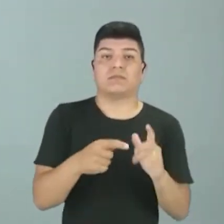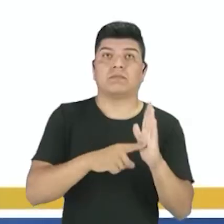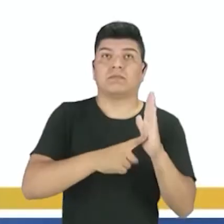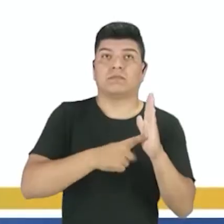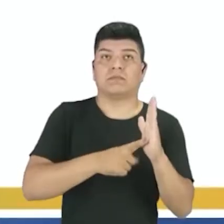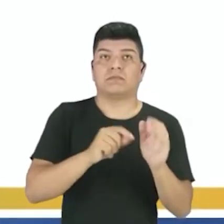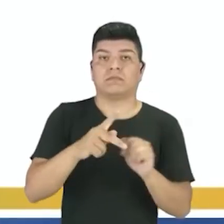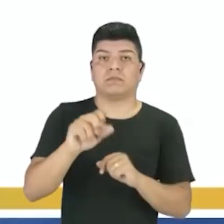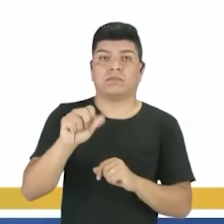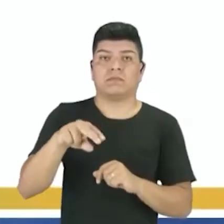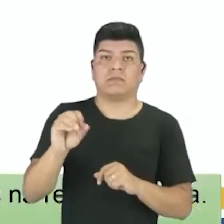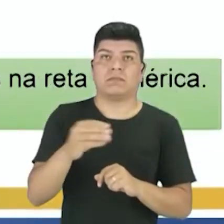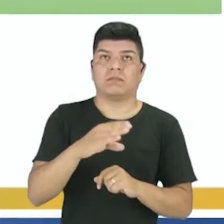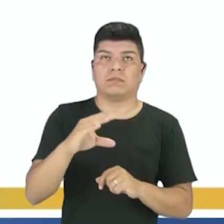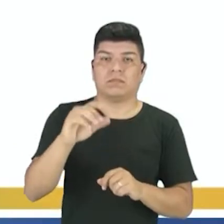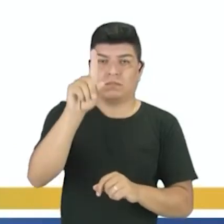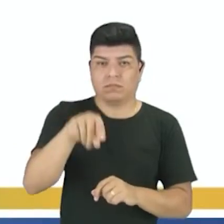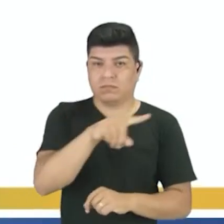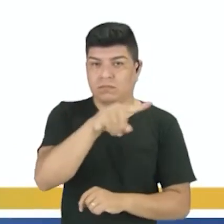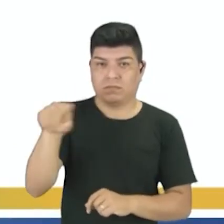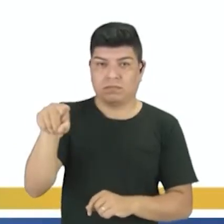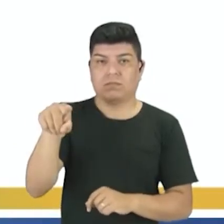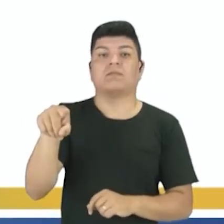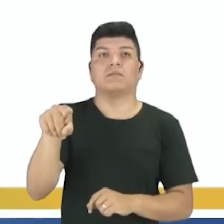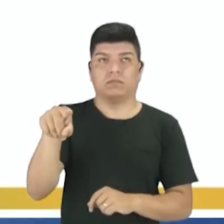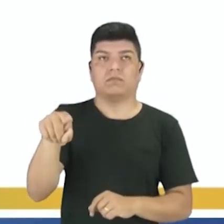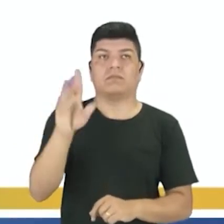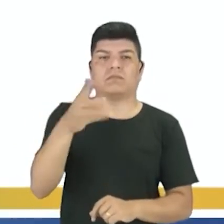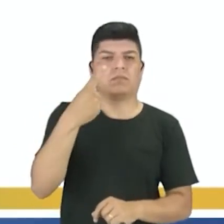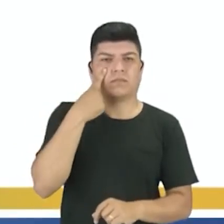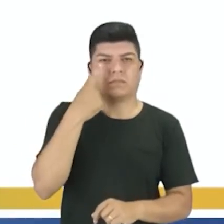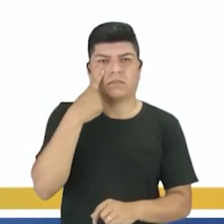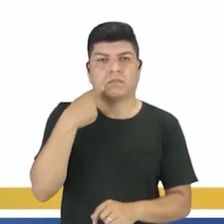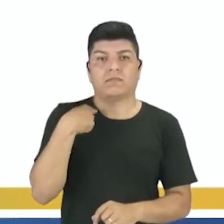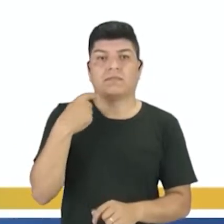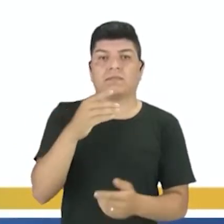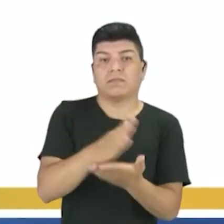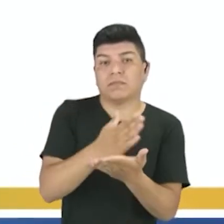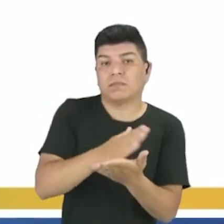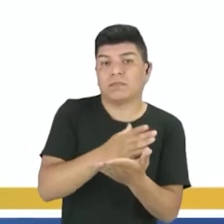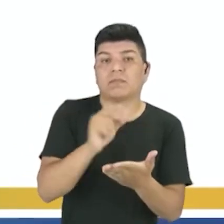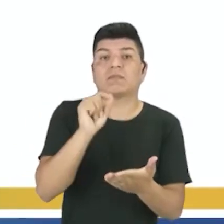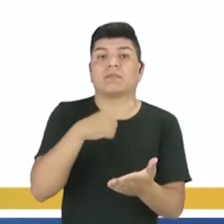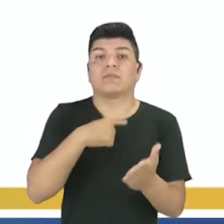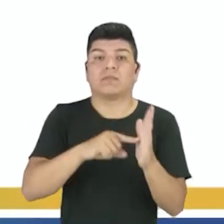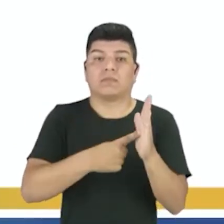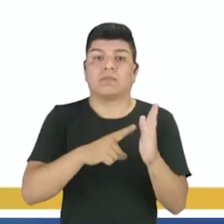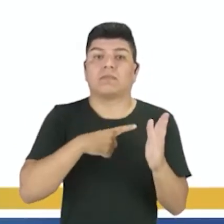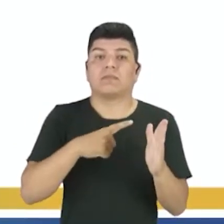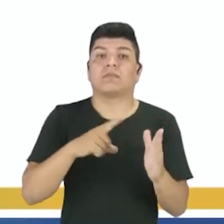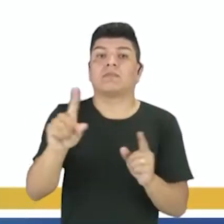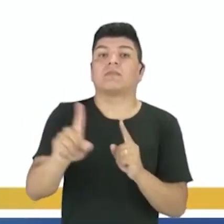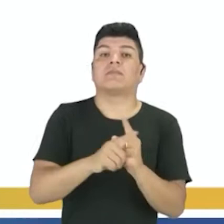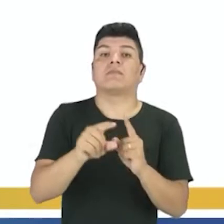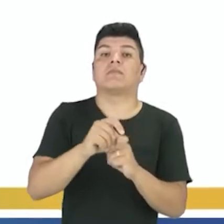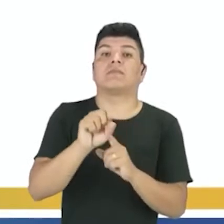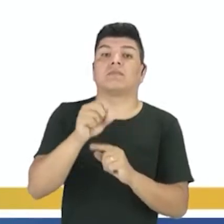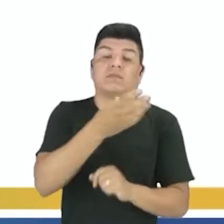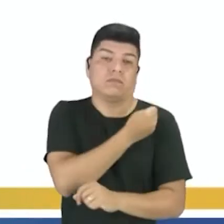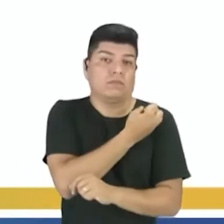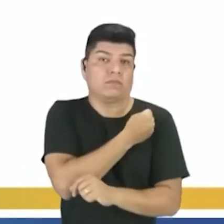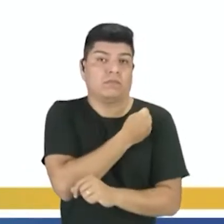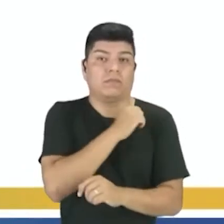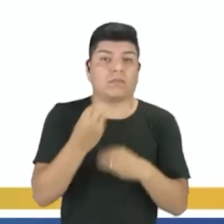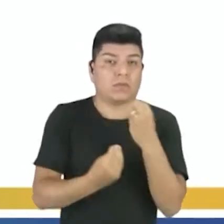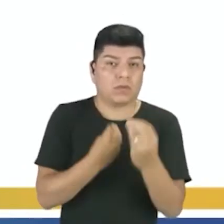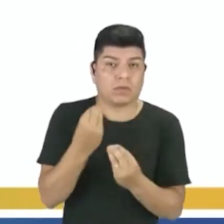Localização de pontos no plano cartesiano. Você já viu que determinados pontos podem ser localizados na reta numérica,